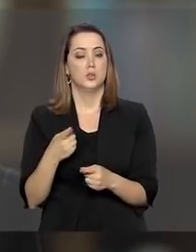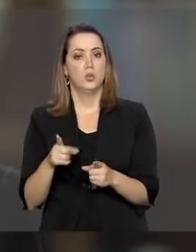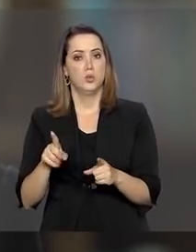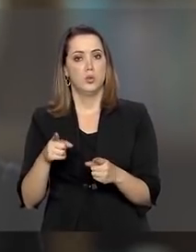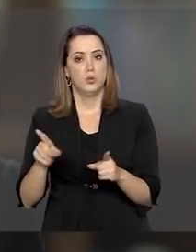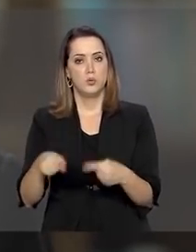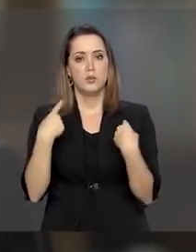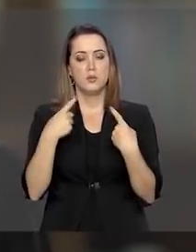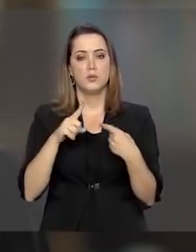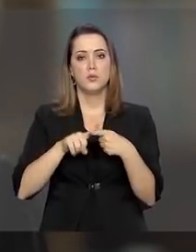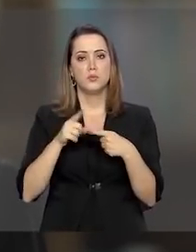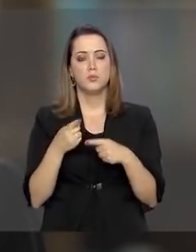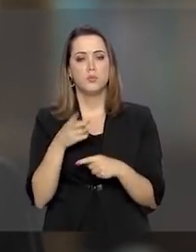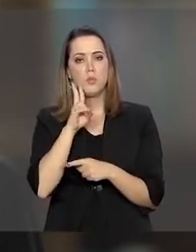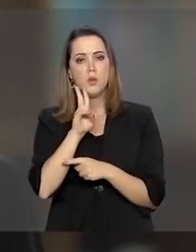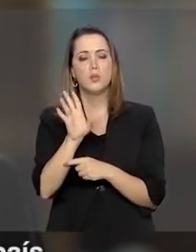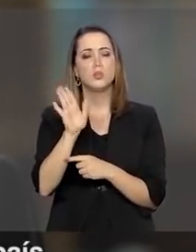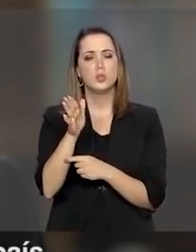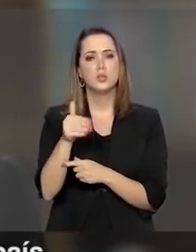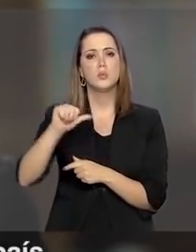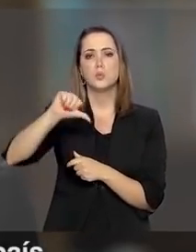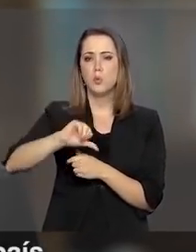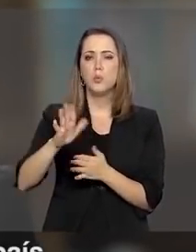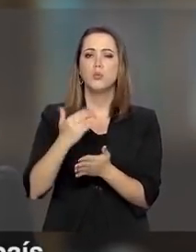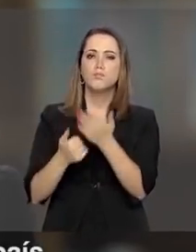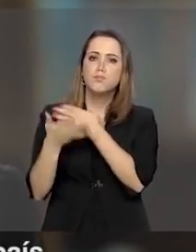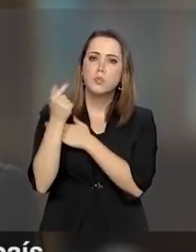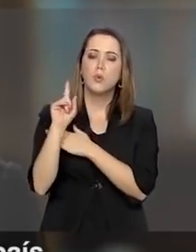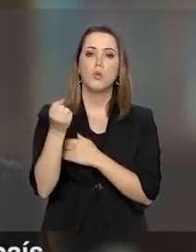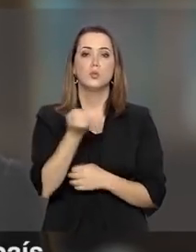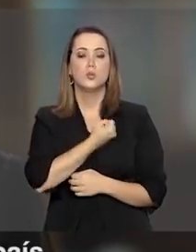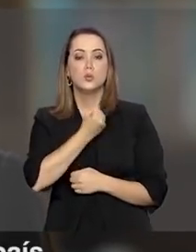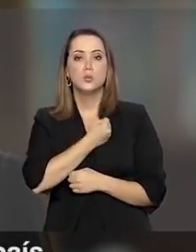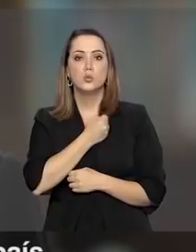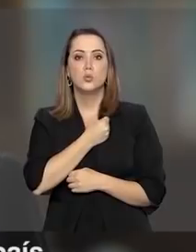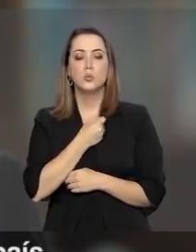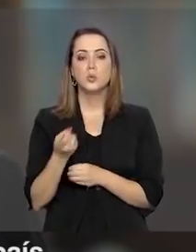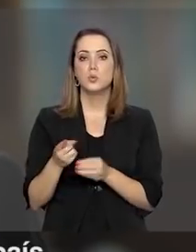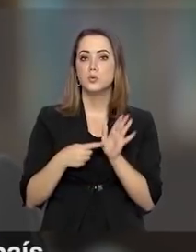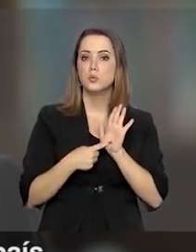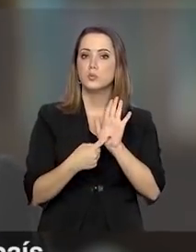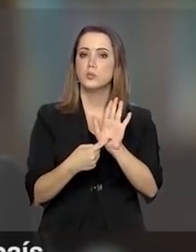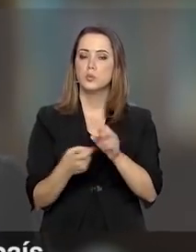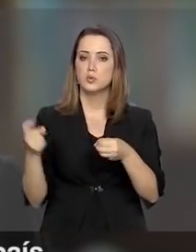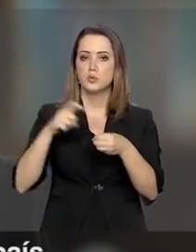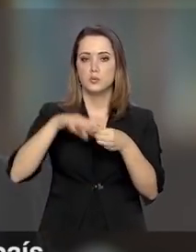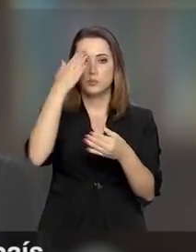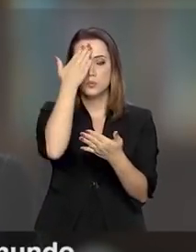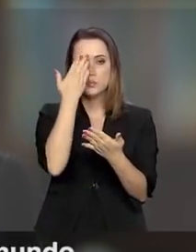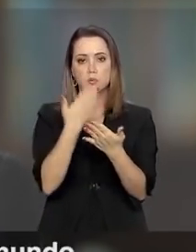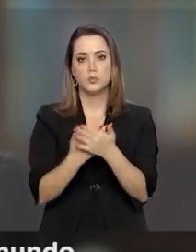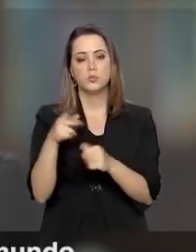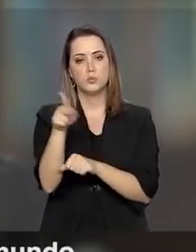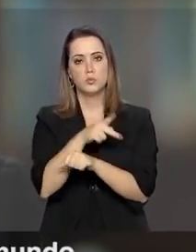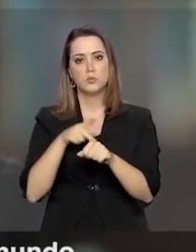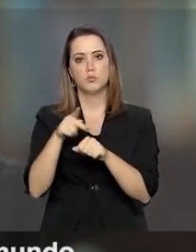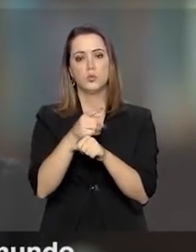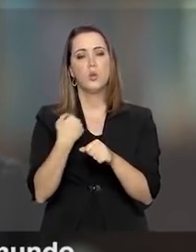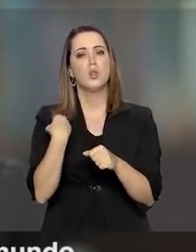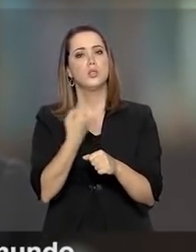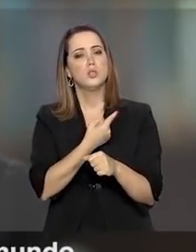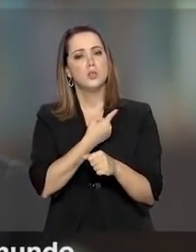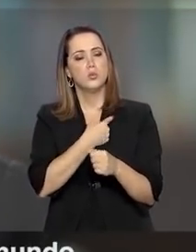entretanto saber que o pior já passou indicadores da economia sinalizam resgate da confiança no país nossa missão